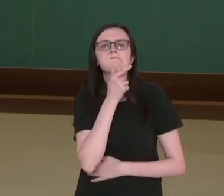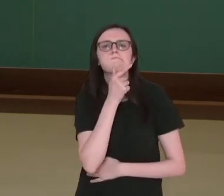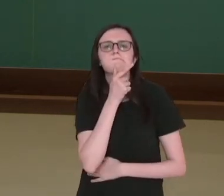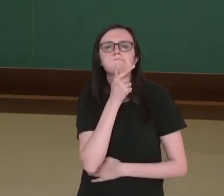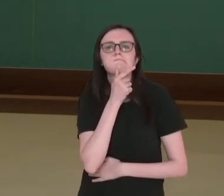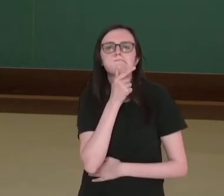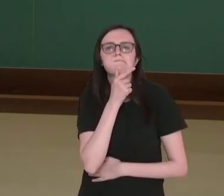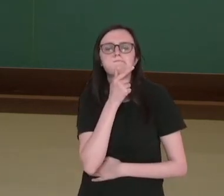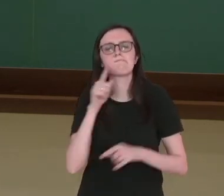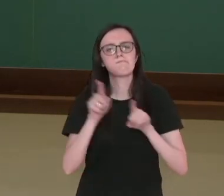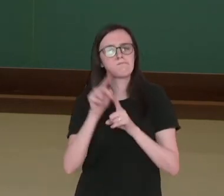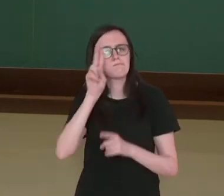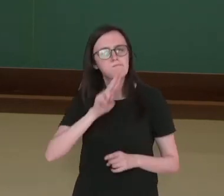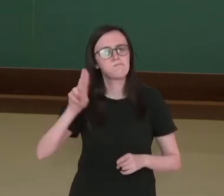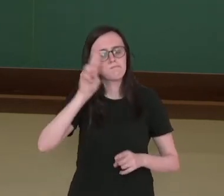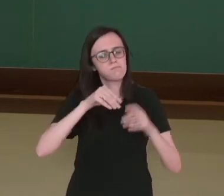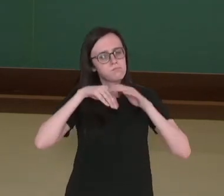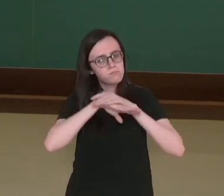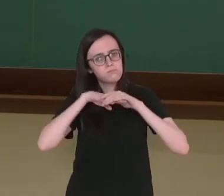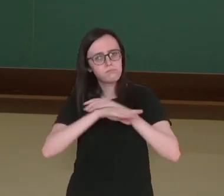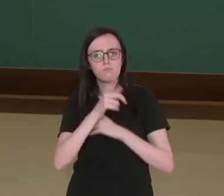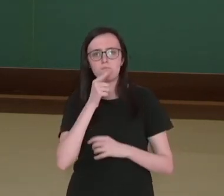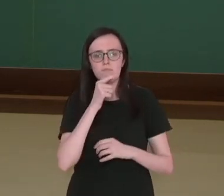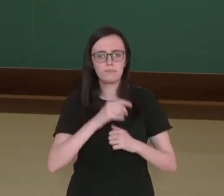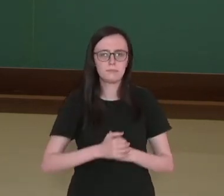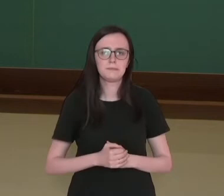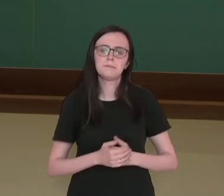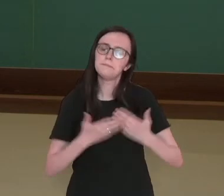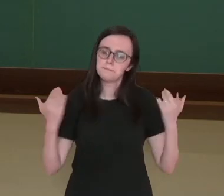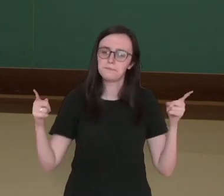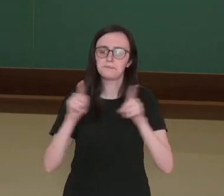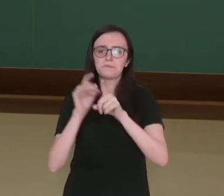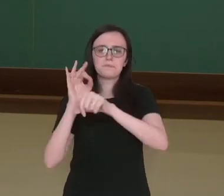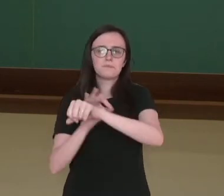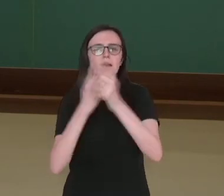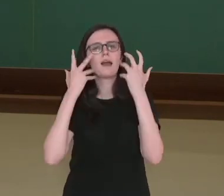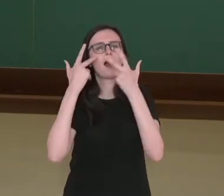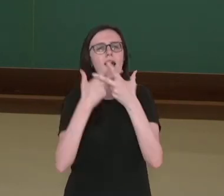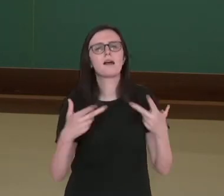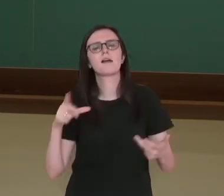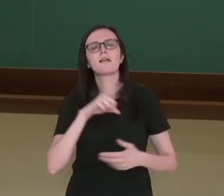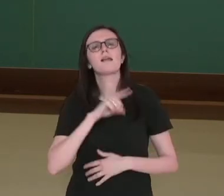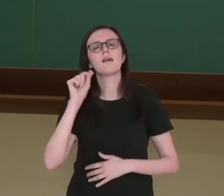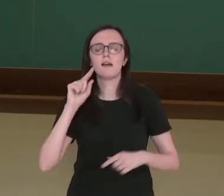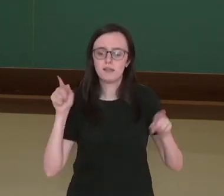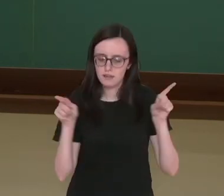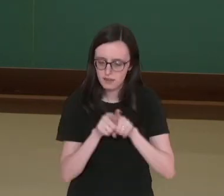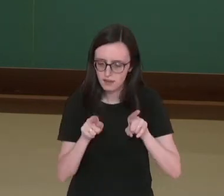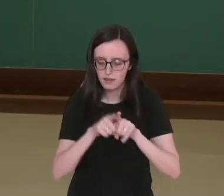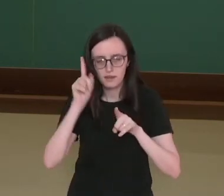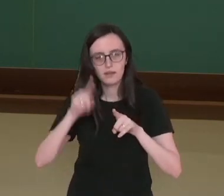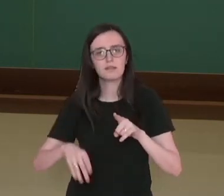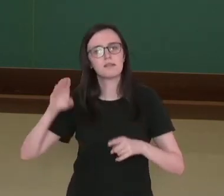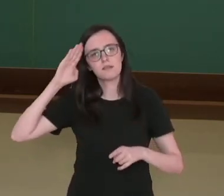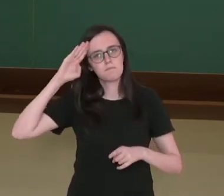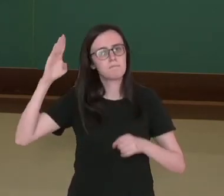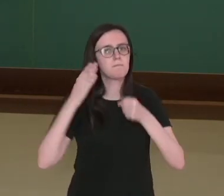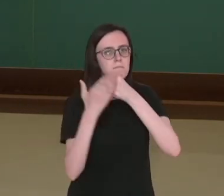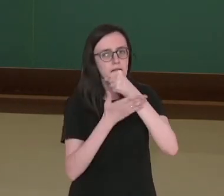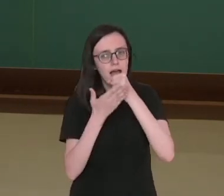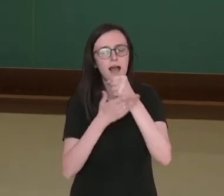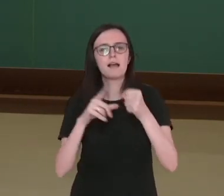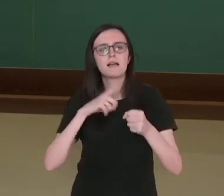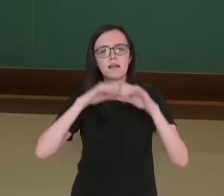vai ser usada como reserva de água. E a célula animal, ela tem também as estruturas básicas.